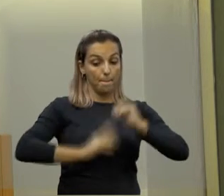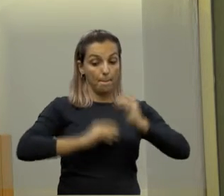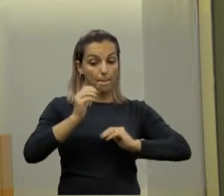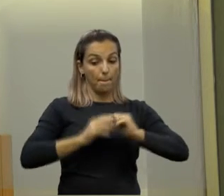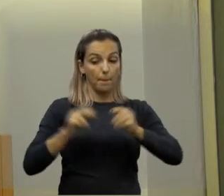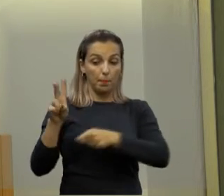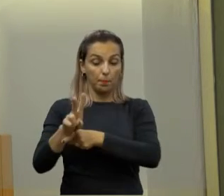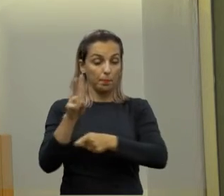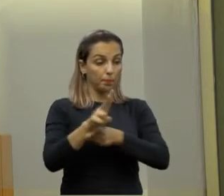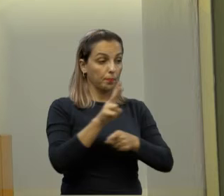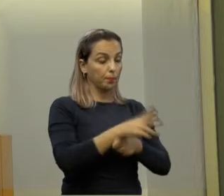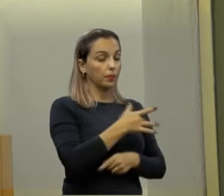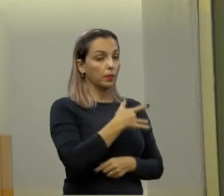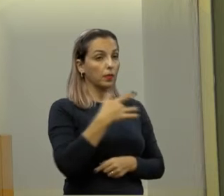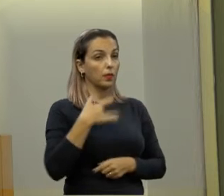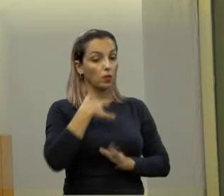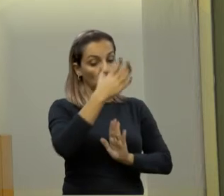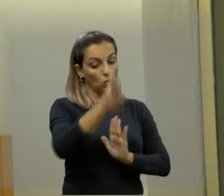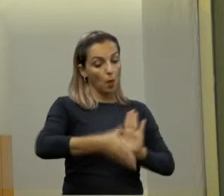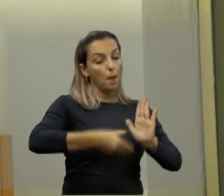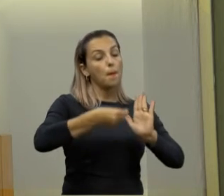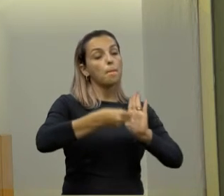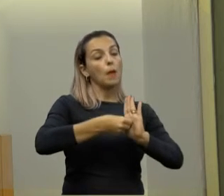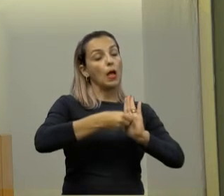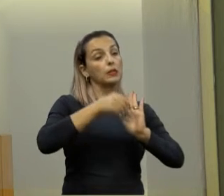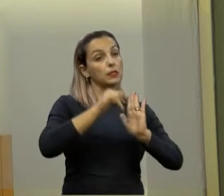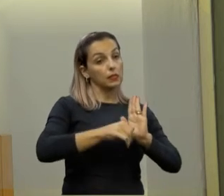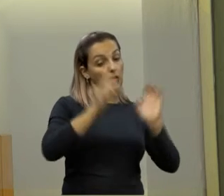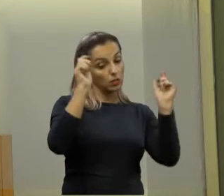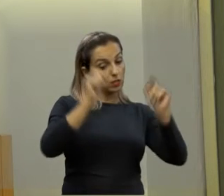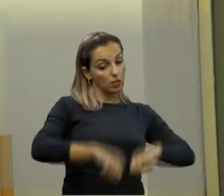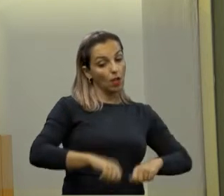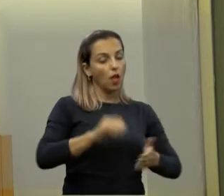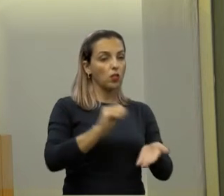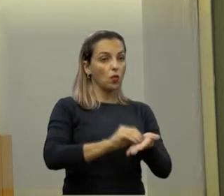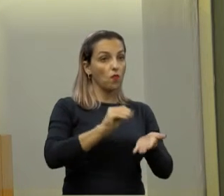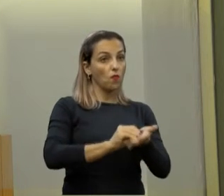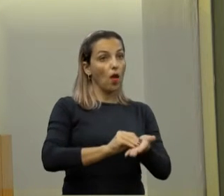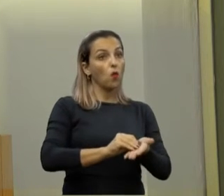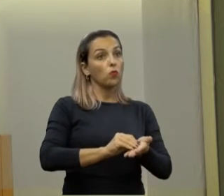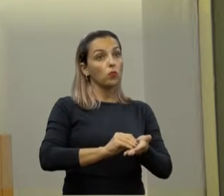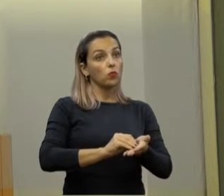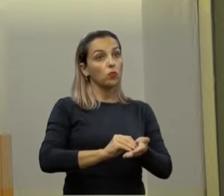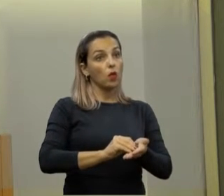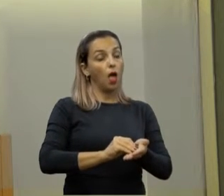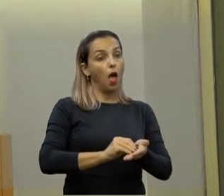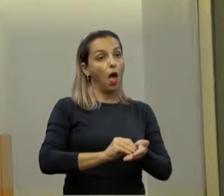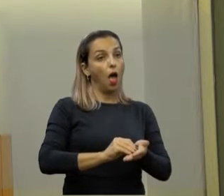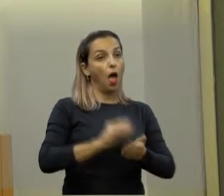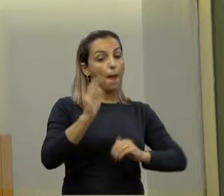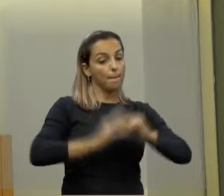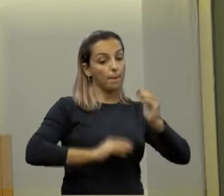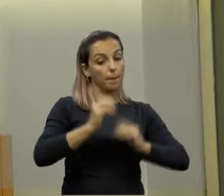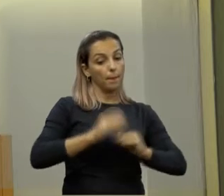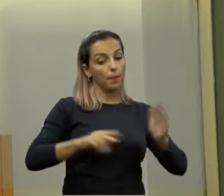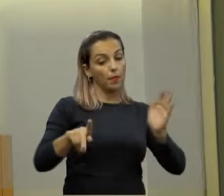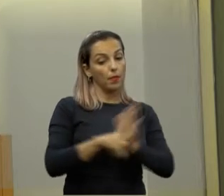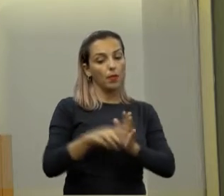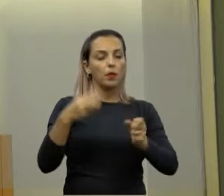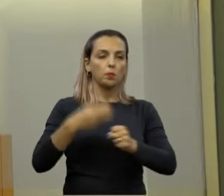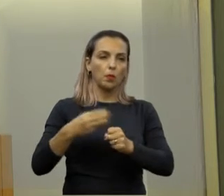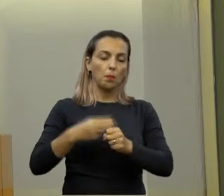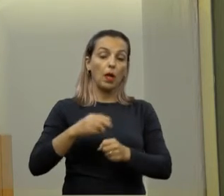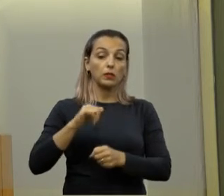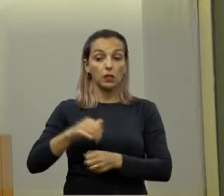ações de vigilância em saúde de forma suplementar quando constatada insuficiência de ação Municipal Então se o município de Araraquara está